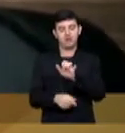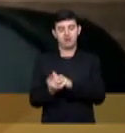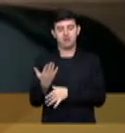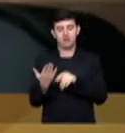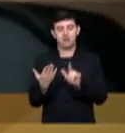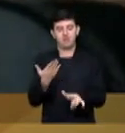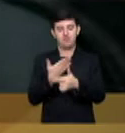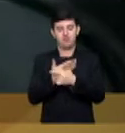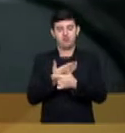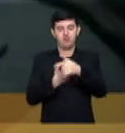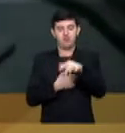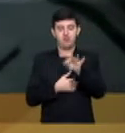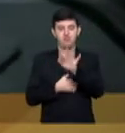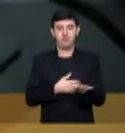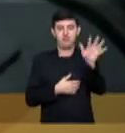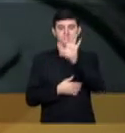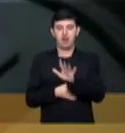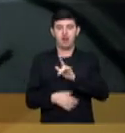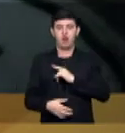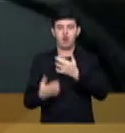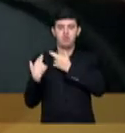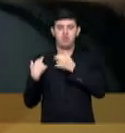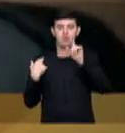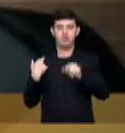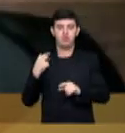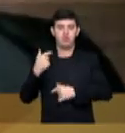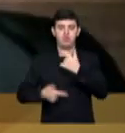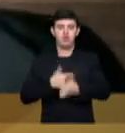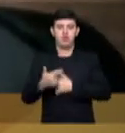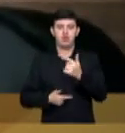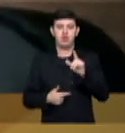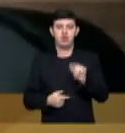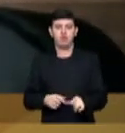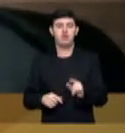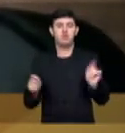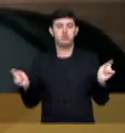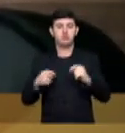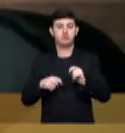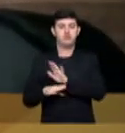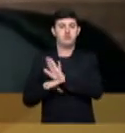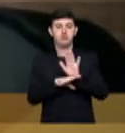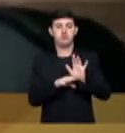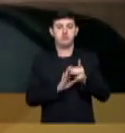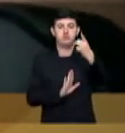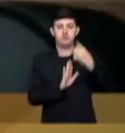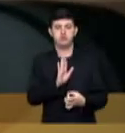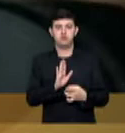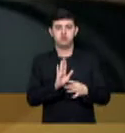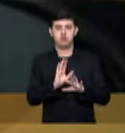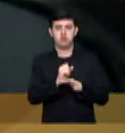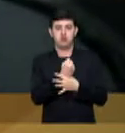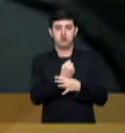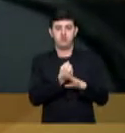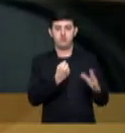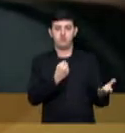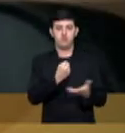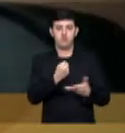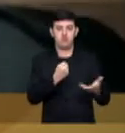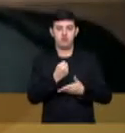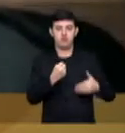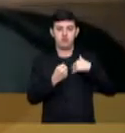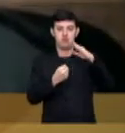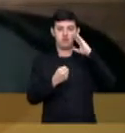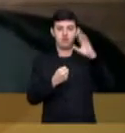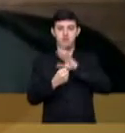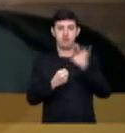Federal, tem por tarefa possibilitar que a realização de direitos fundamentais seja priorizada